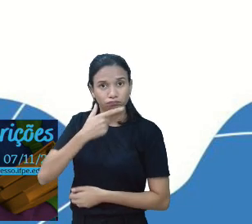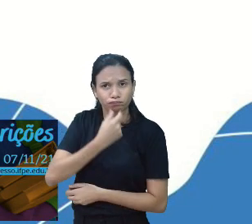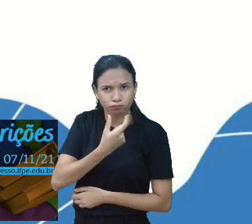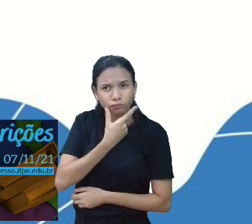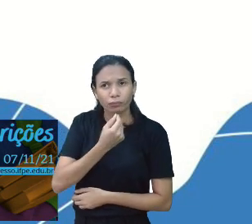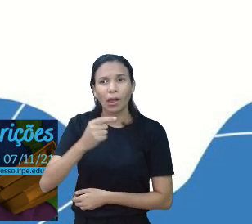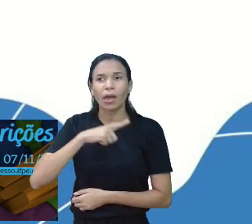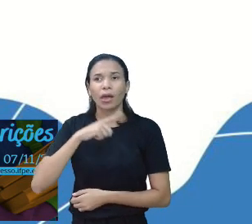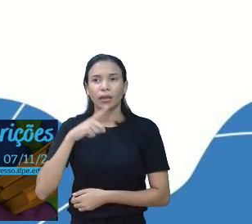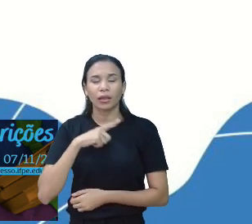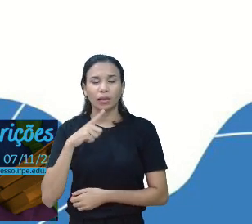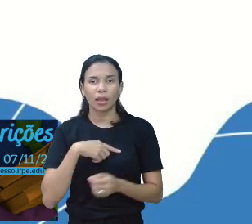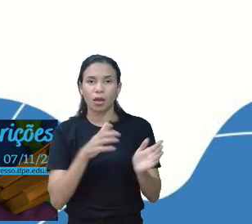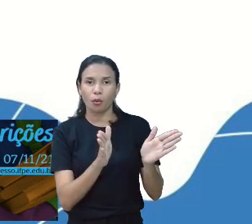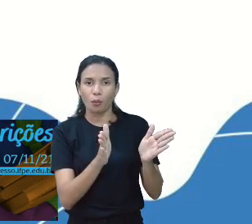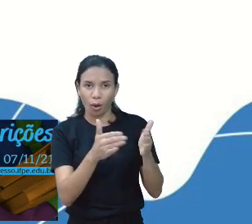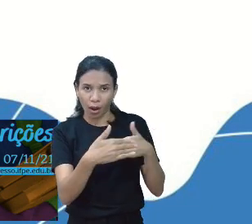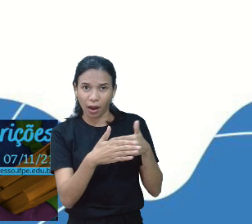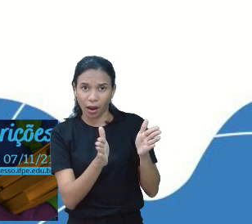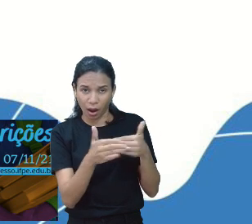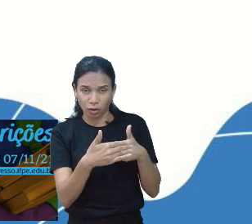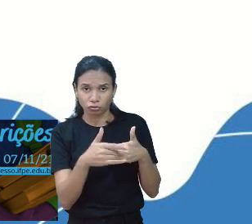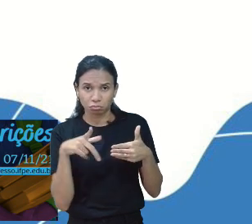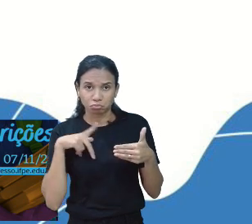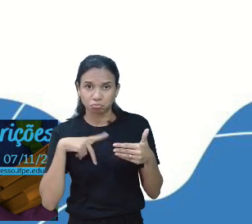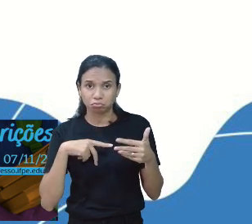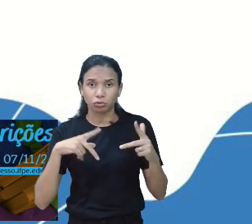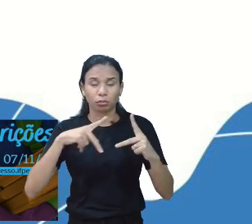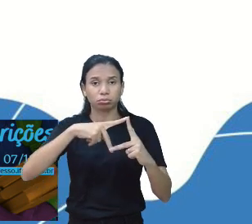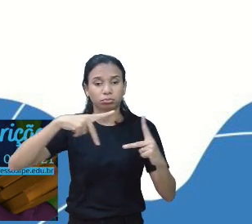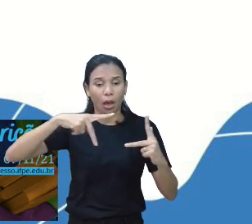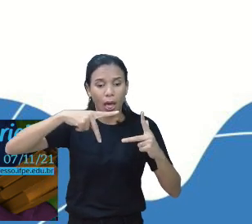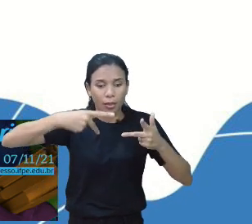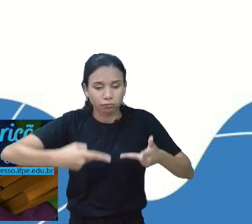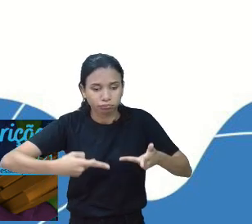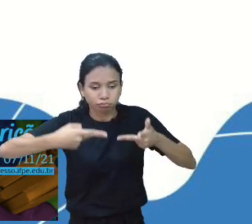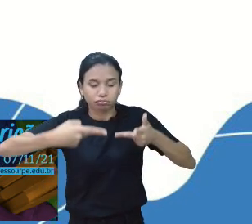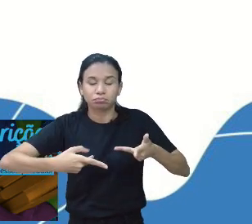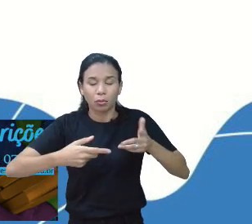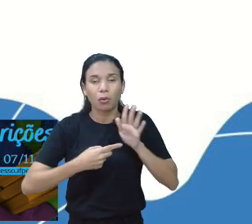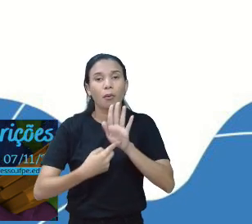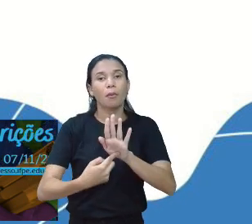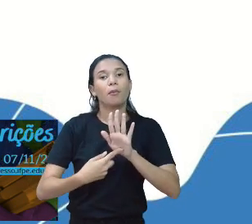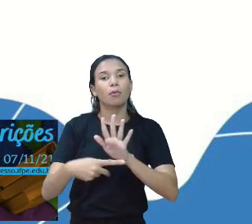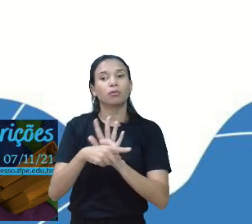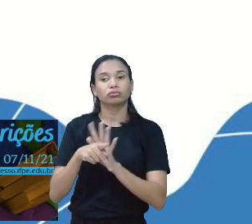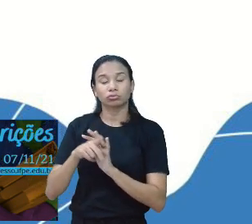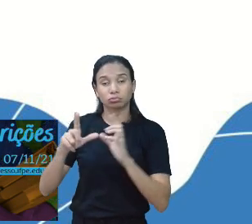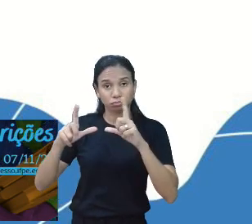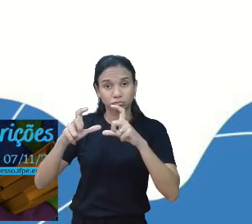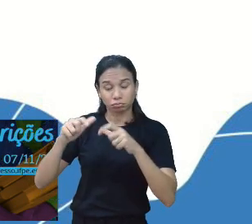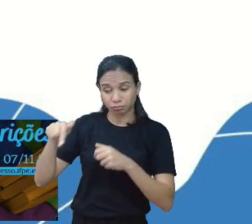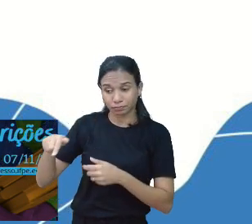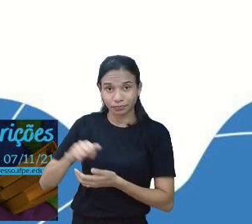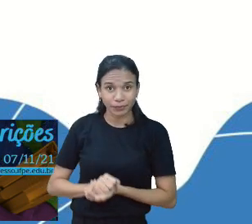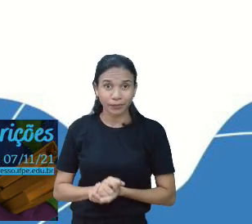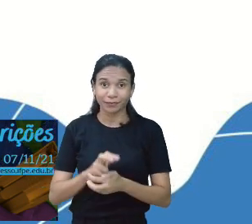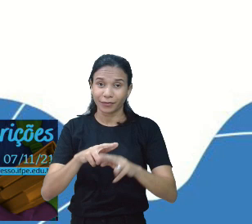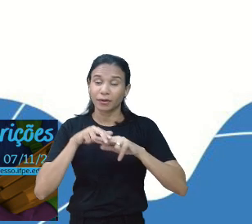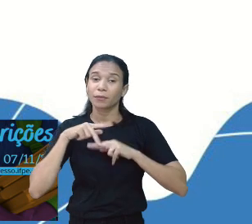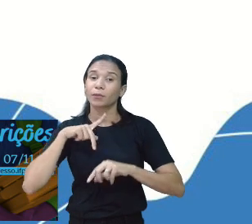Francisco possui uma caixa de forma retangular, como a caixa da ilustração abaixo. Nessa